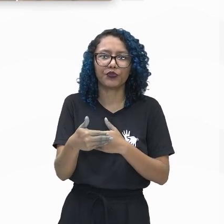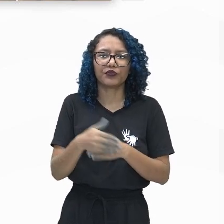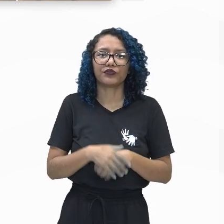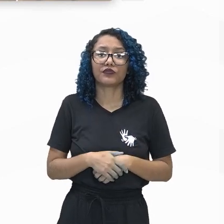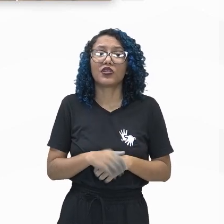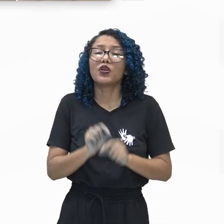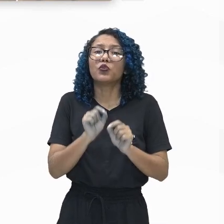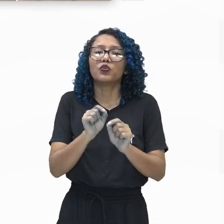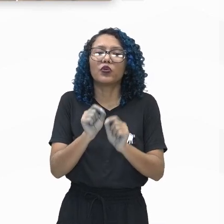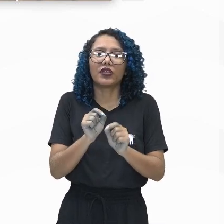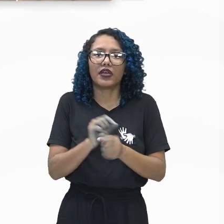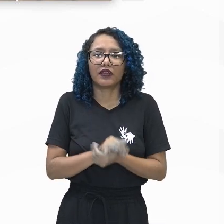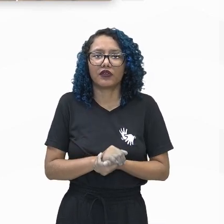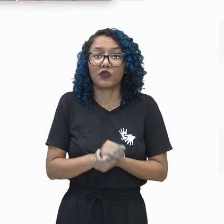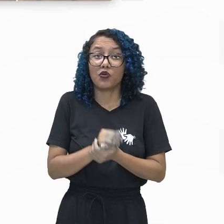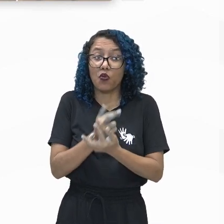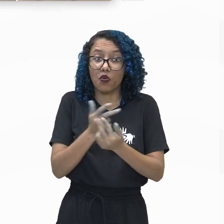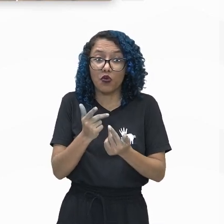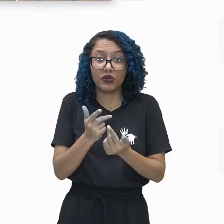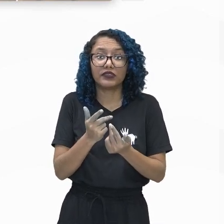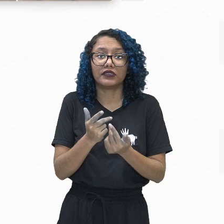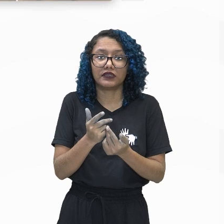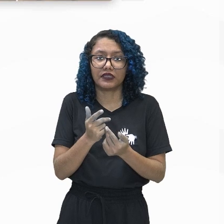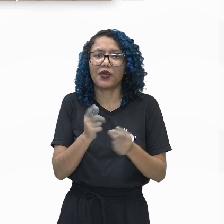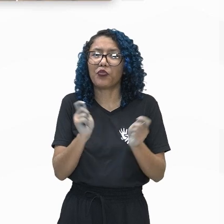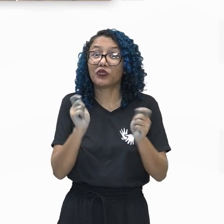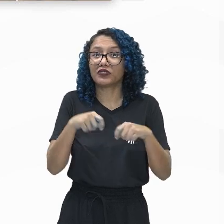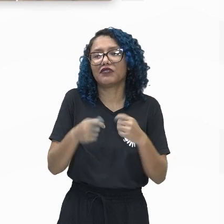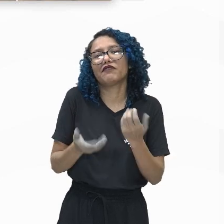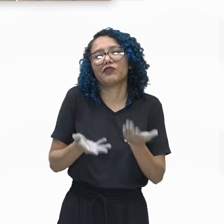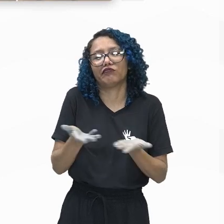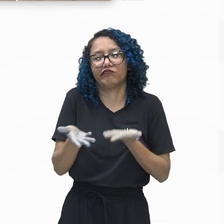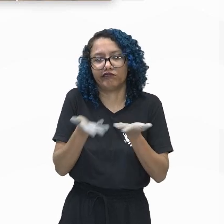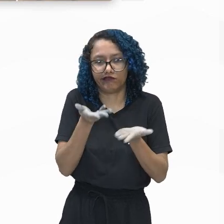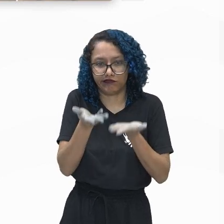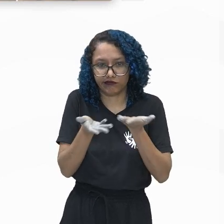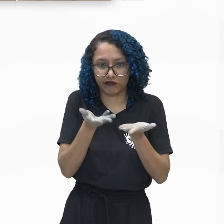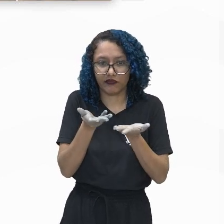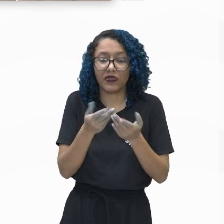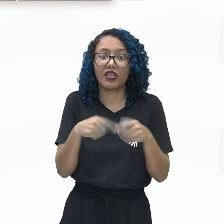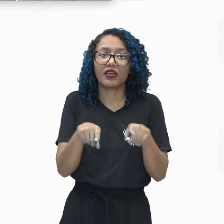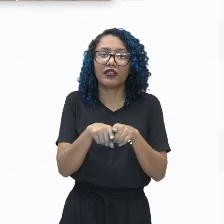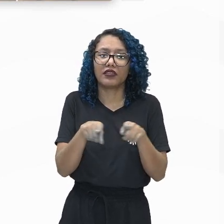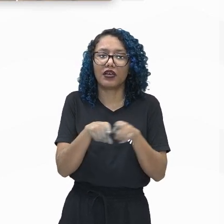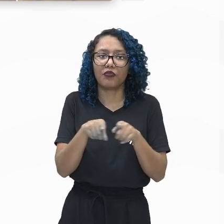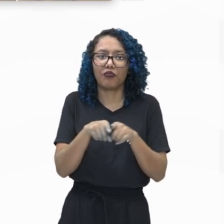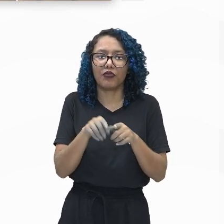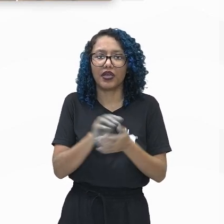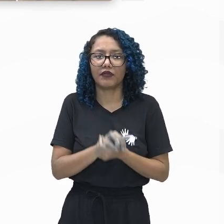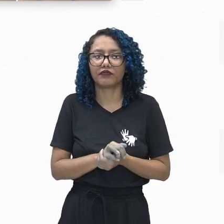de condições evitáveis, tratáveis. E apenas 50%